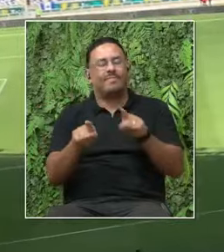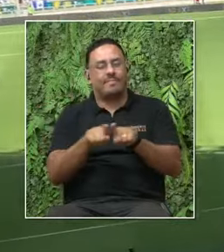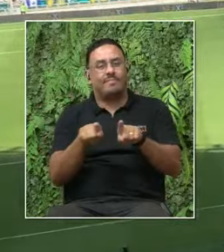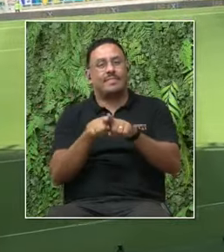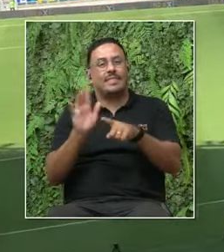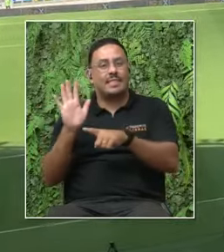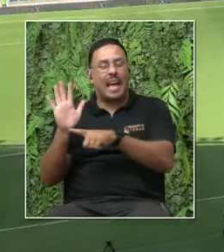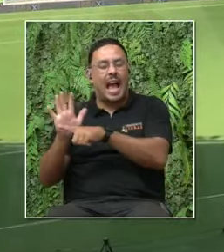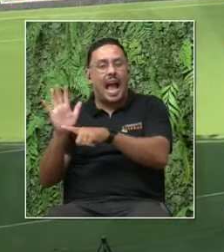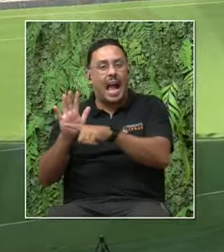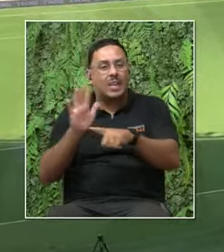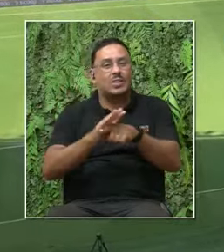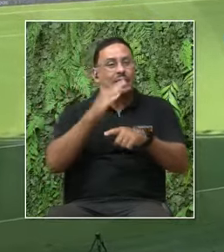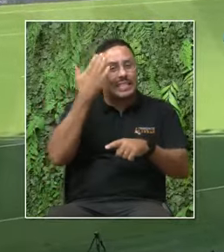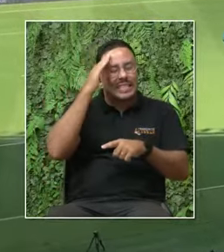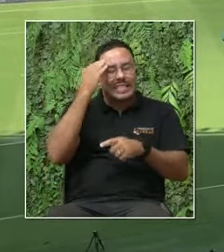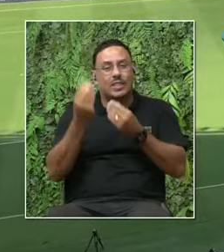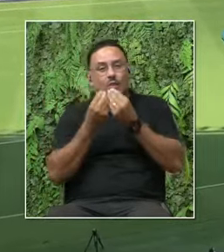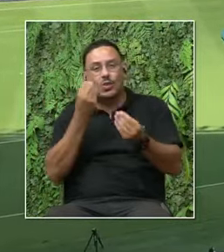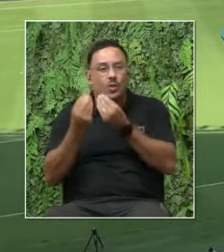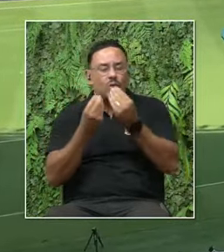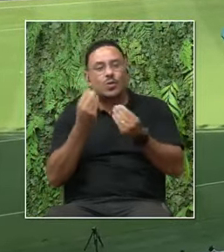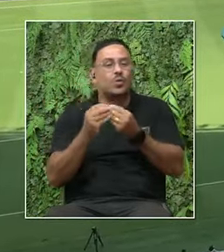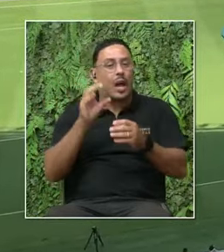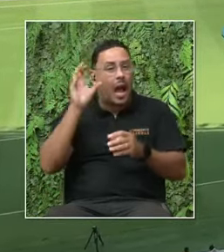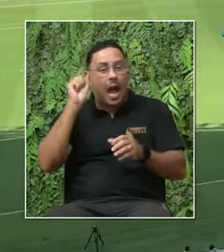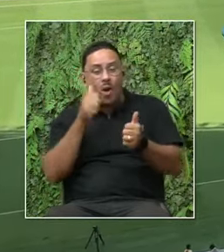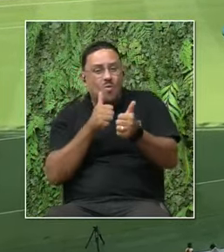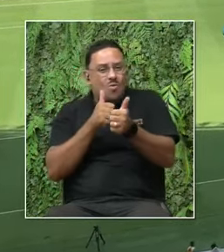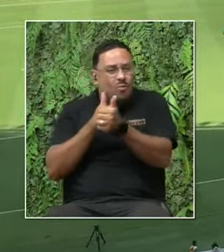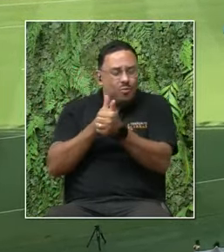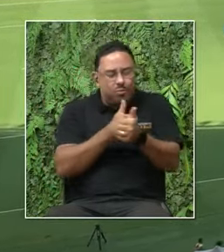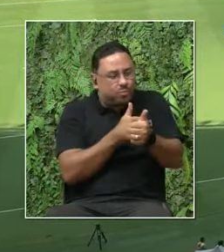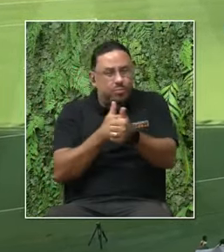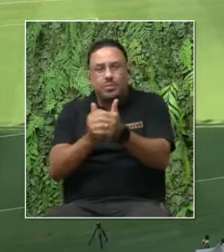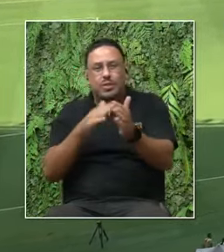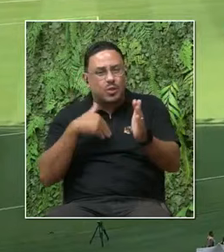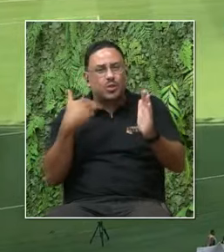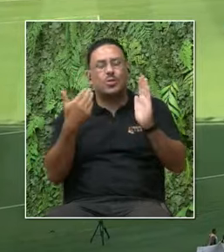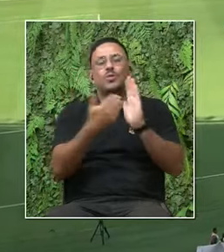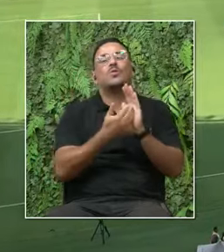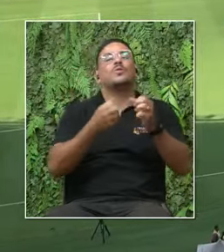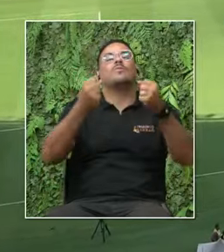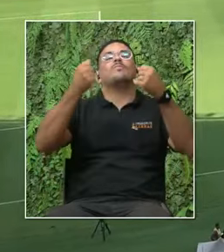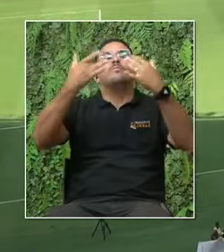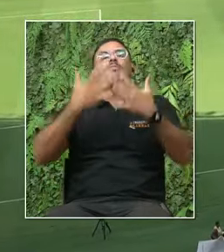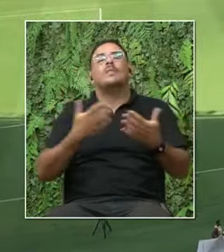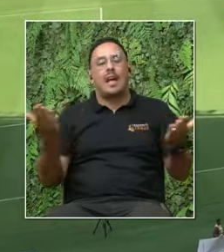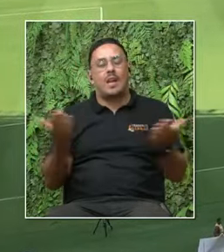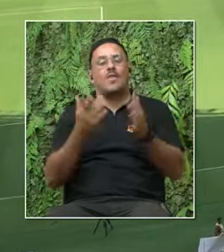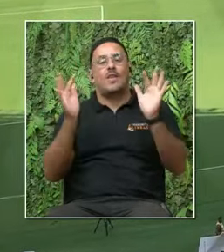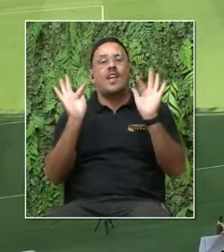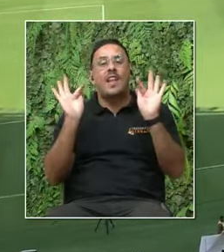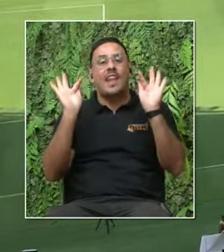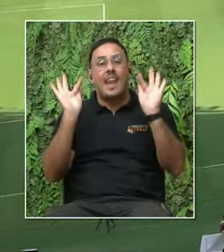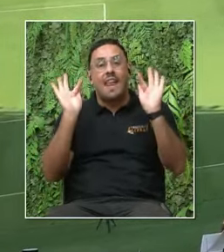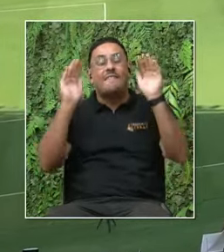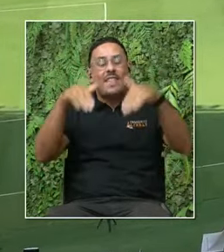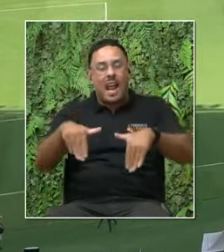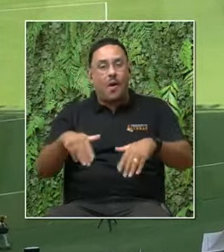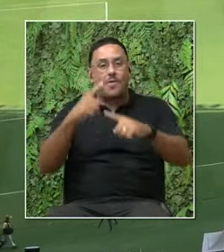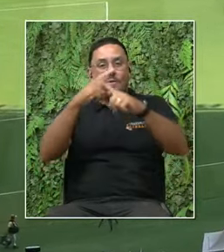ajuda né a você entender compreender e ouvir acompanhar tudo que tá se passando nessa nossa final a nossa